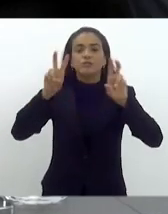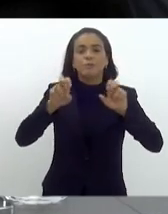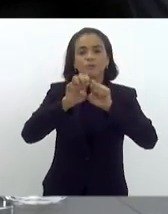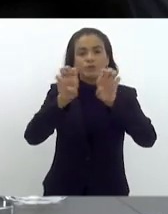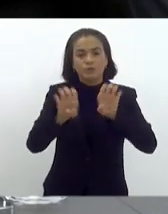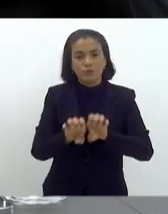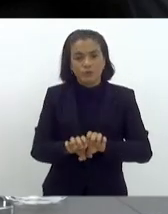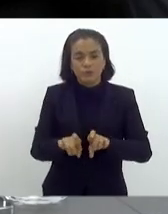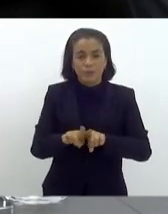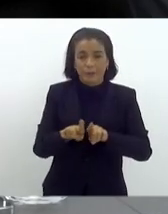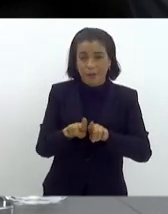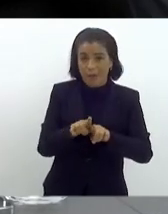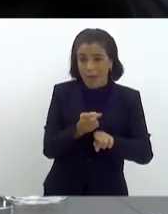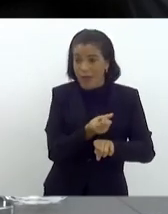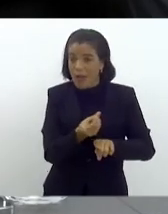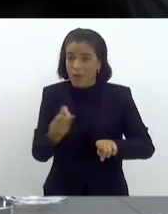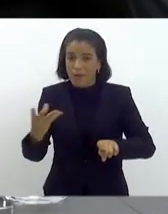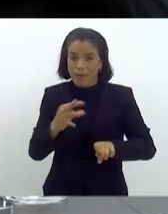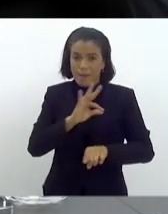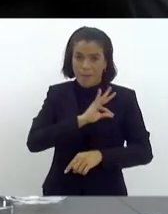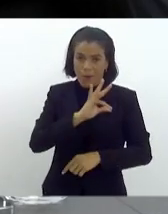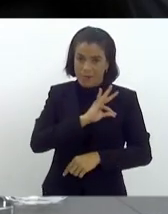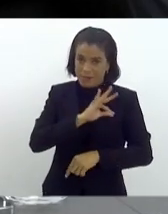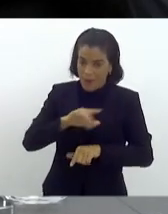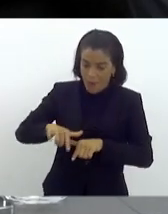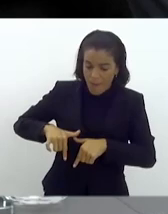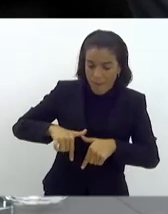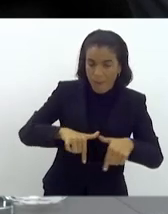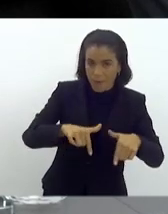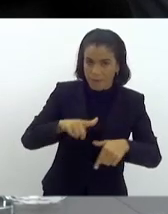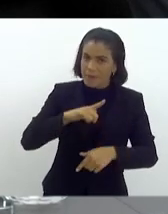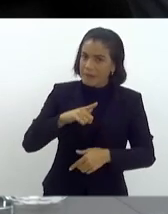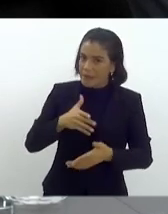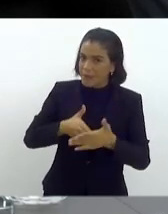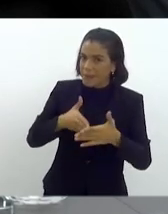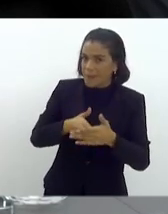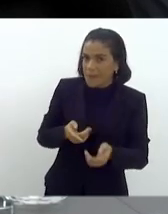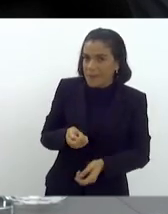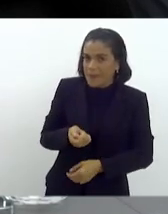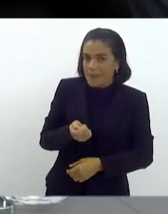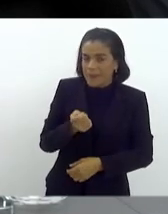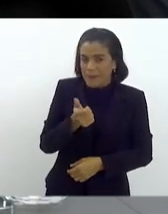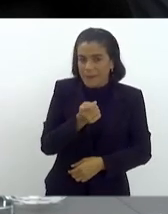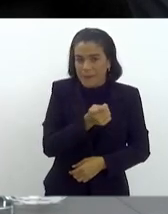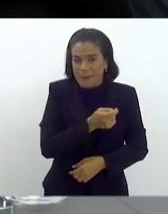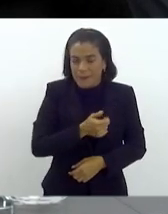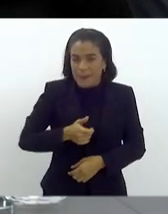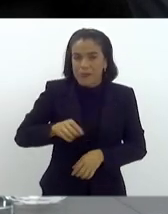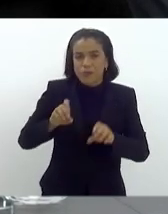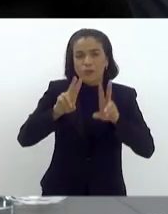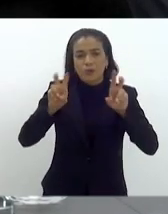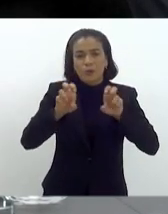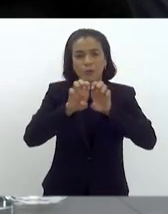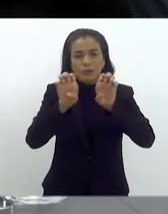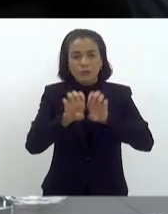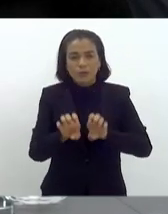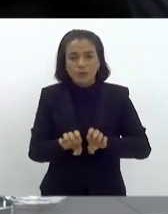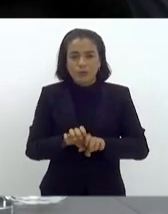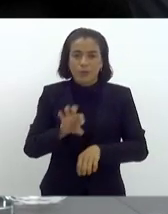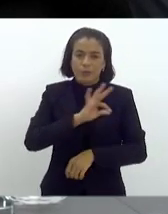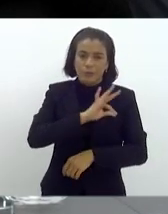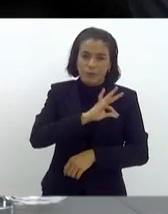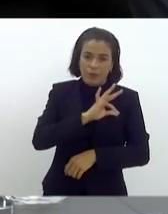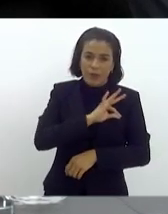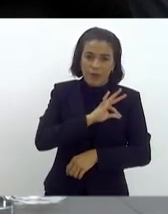e a quantidade de efetiva policial Então a gente tem um déficit muito grande né falando aqui da estrutura policial ainda né a gente tá